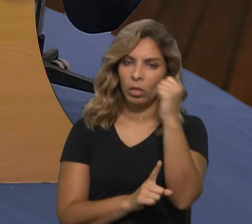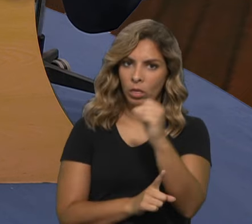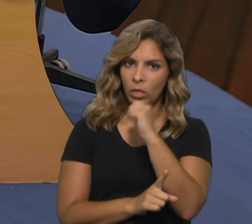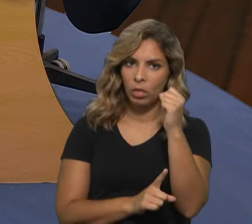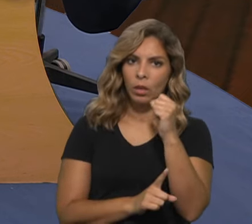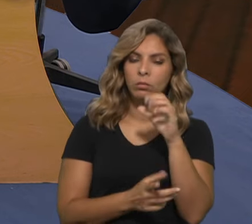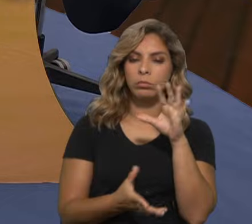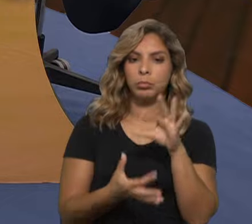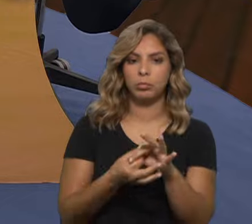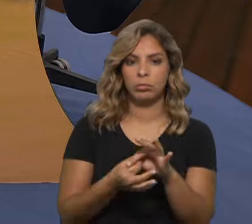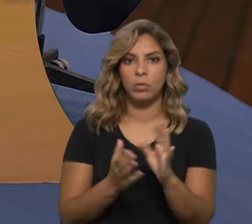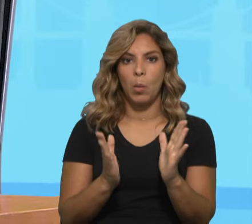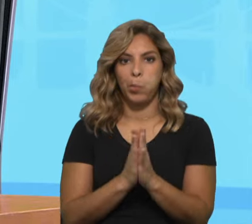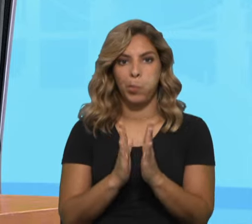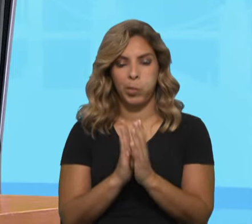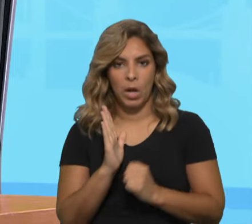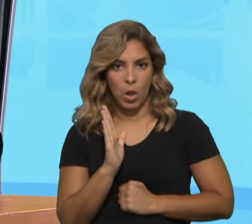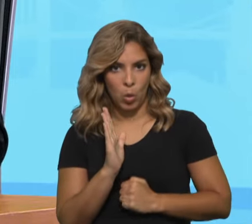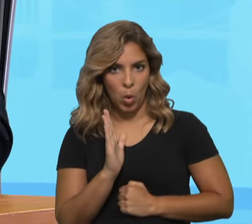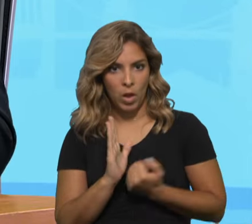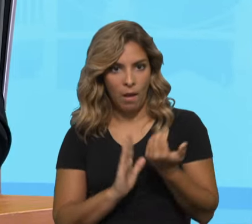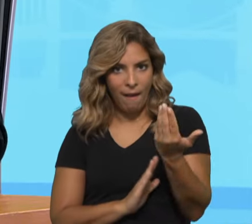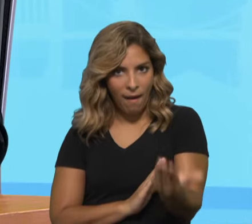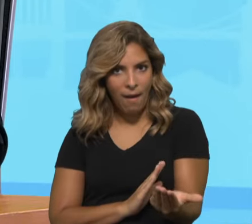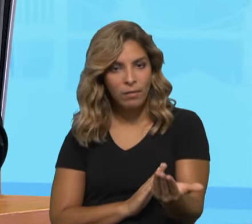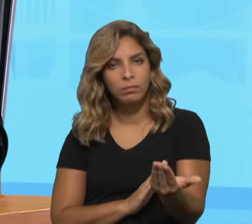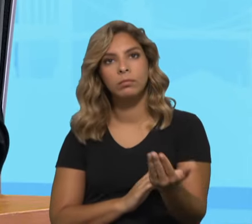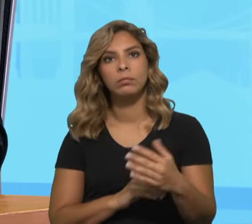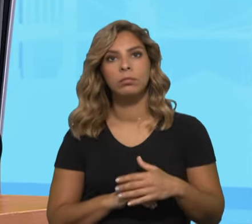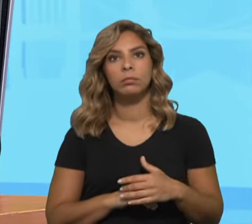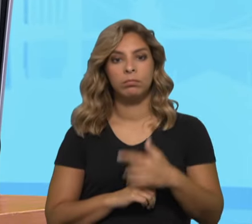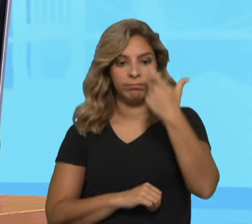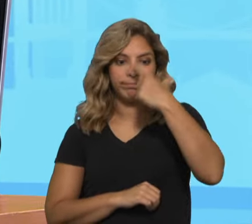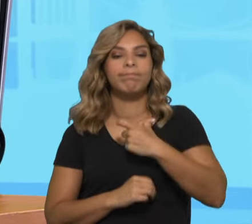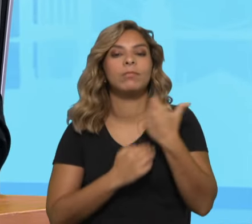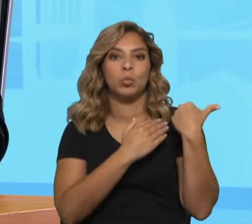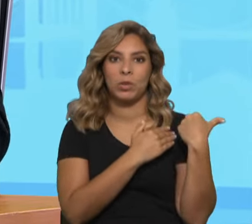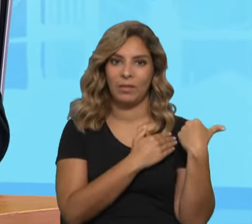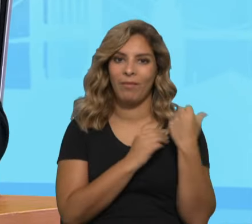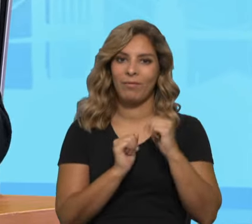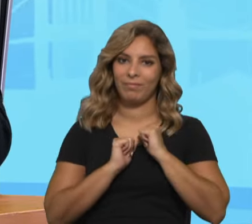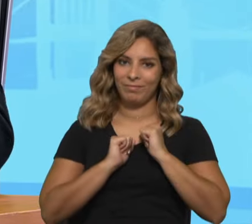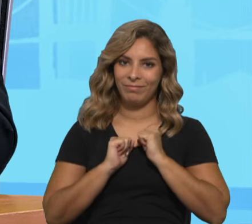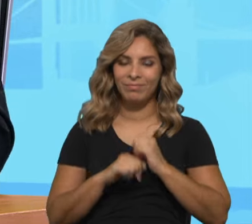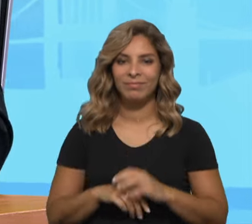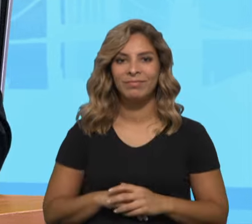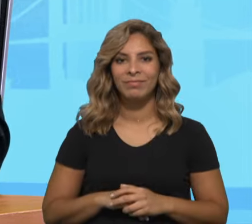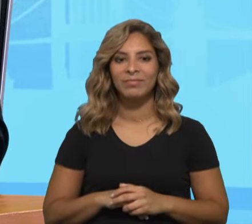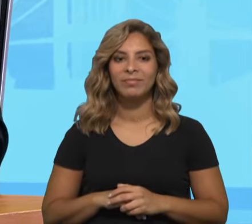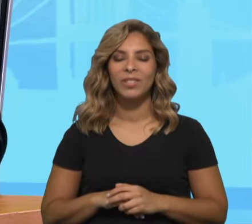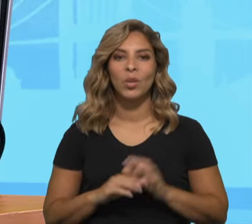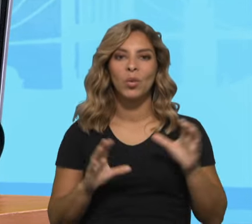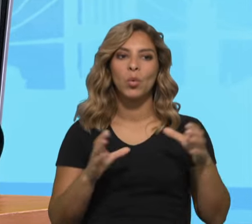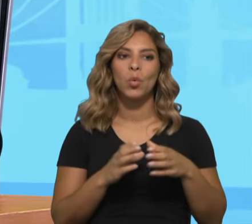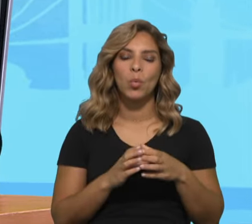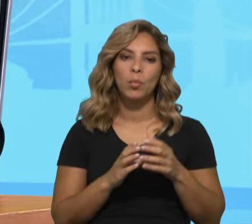Igreja Católica tem. Falo agora pela minha própria responsabilidade, não tanto do grupo de